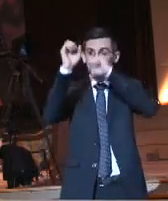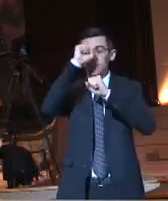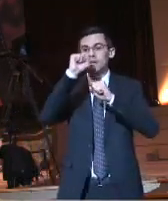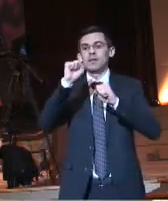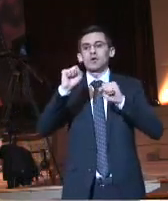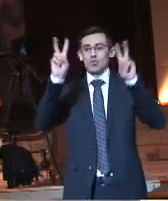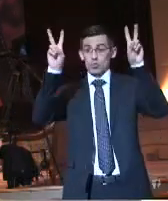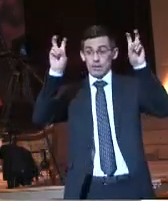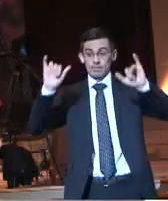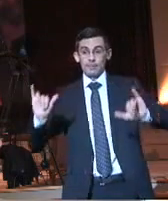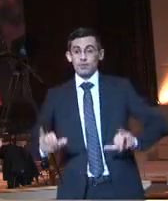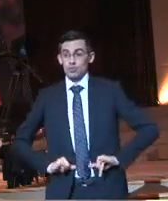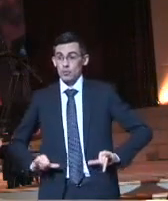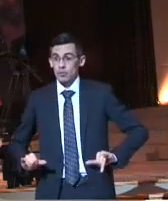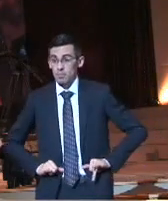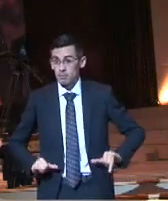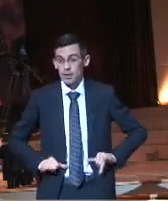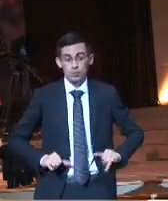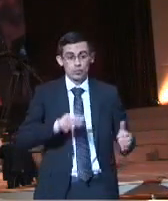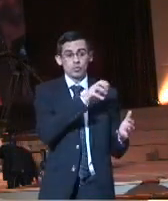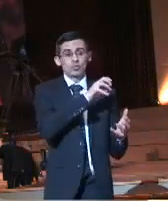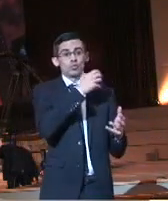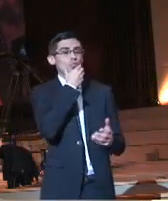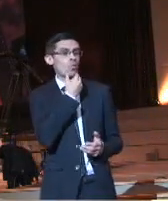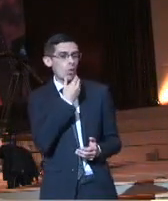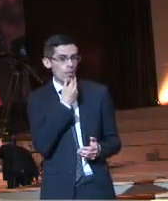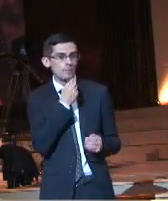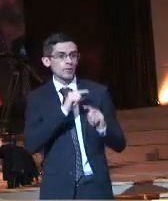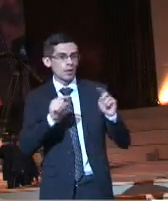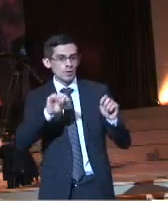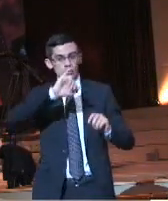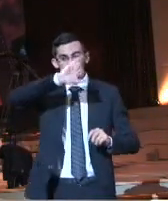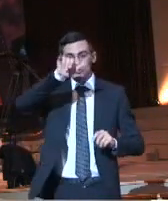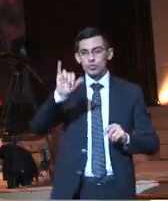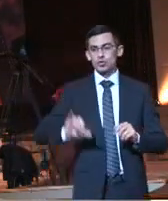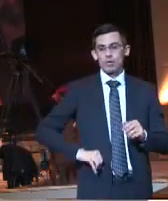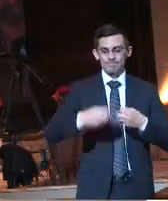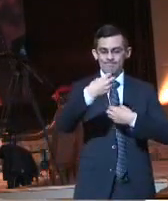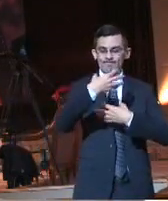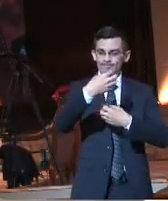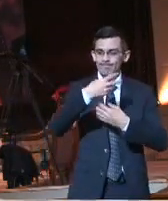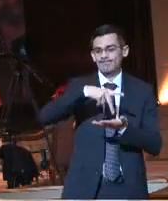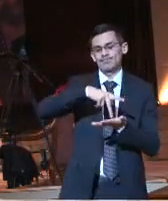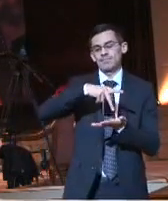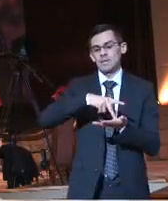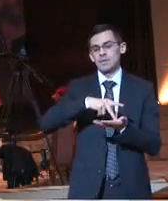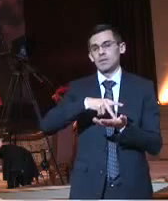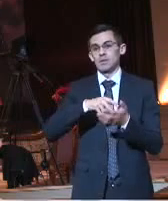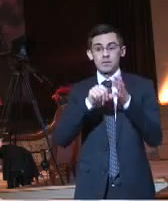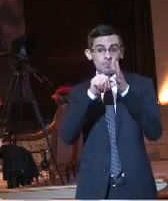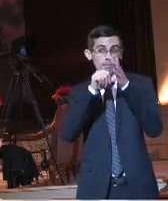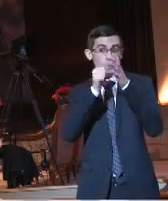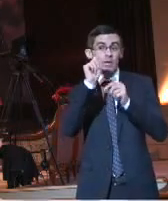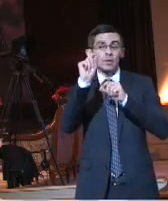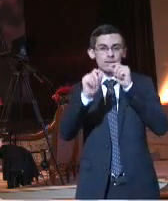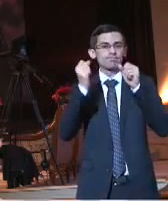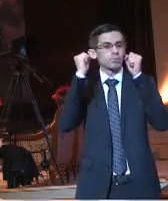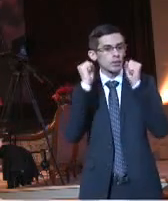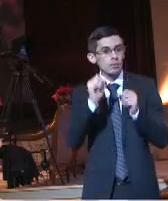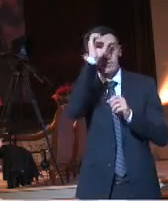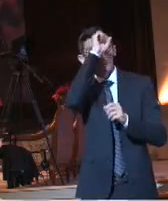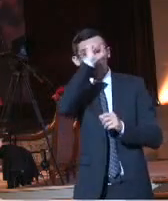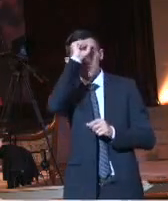sofrimento humano que o livro de Jó nos ensina? A primeira grande lição é que